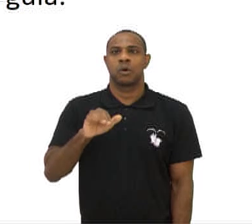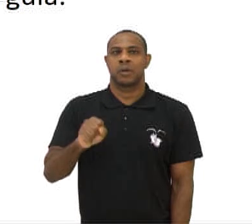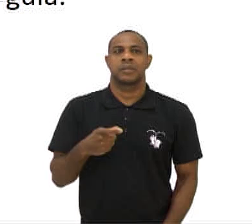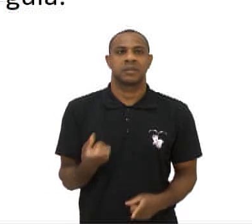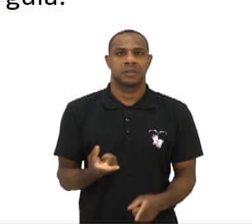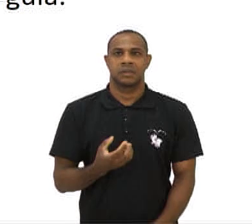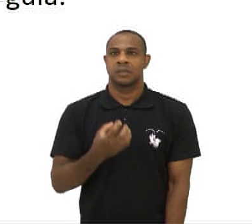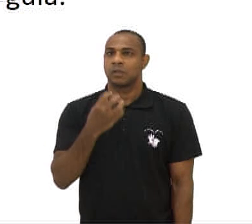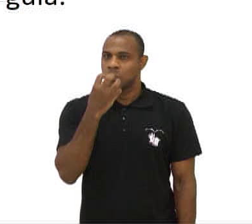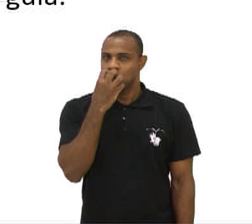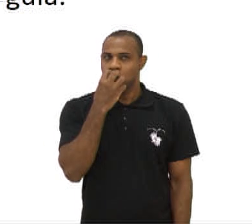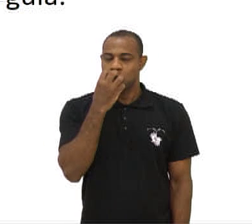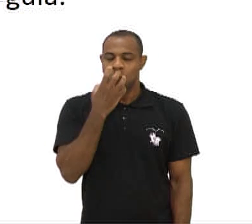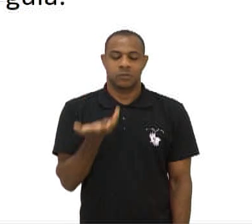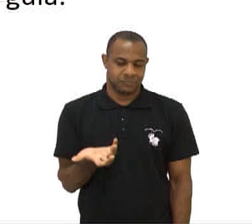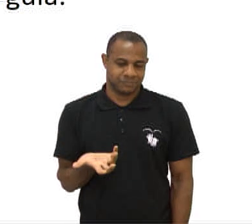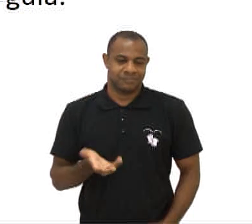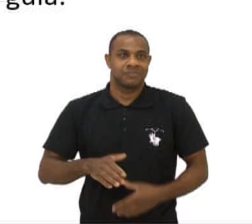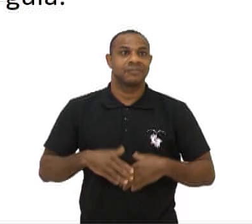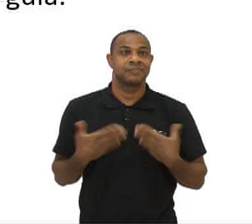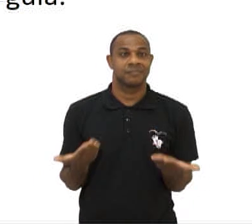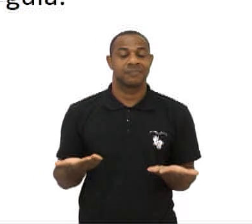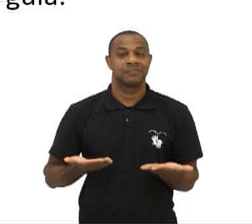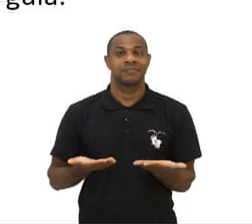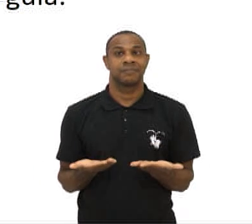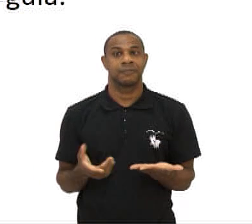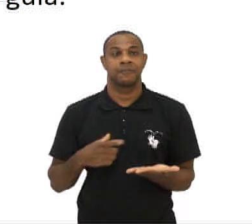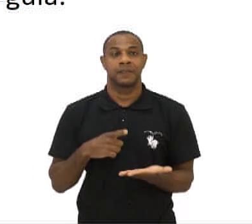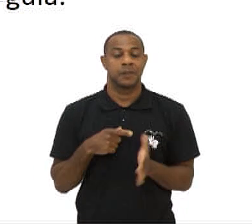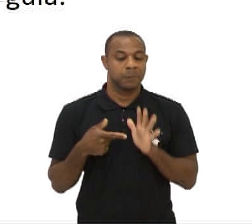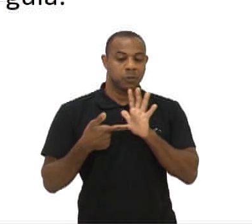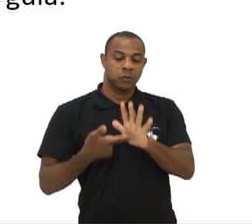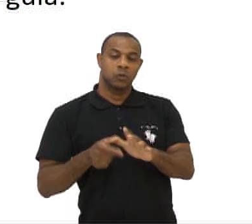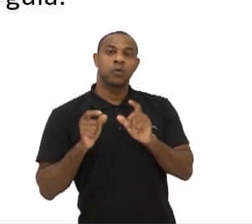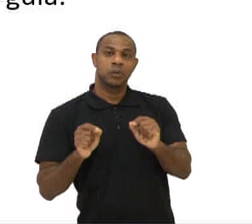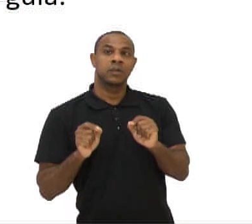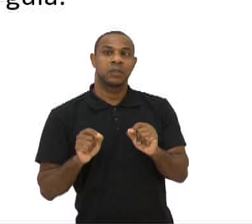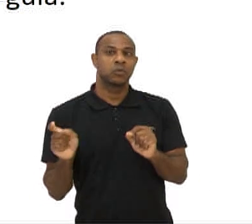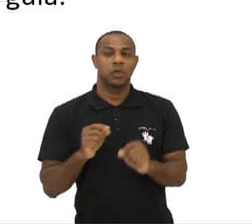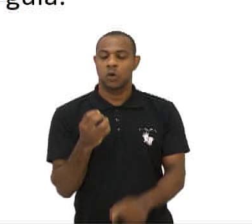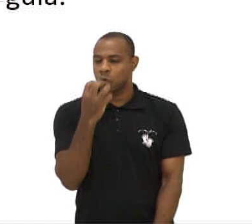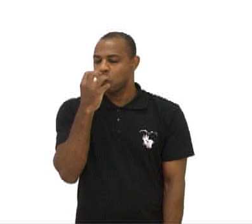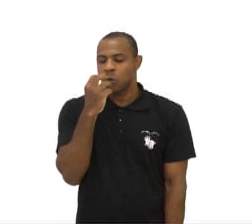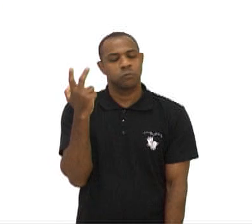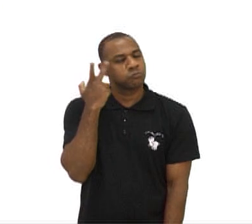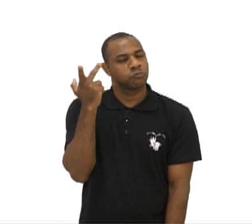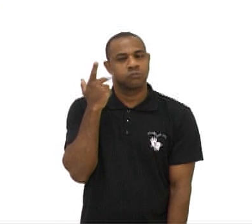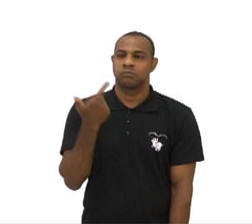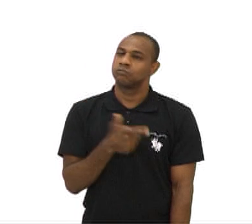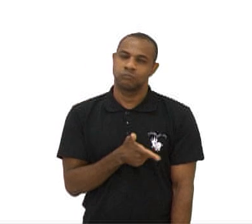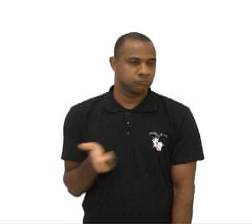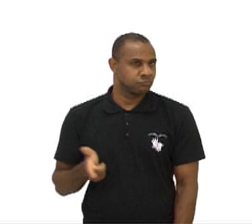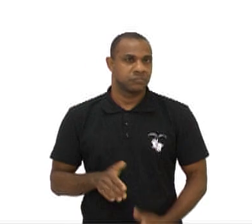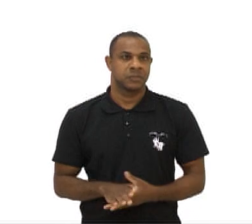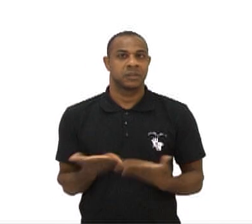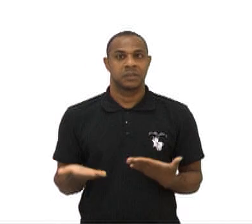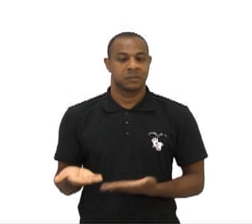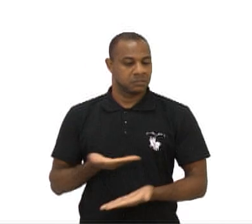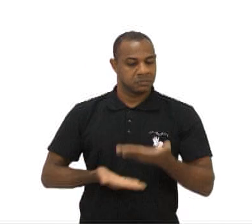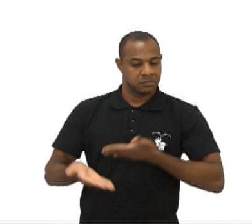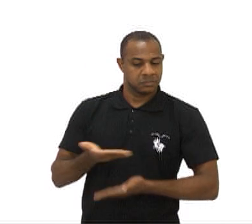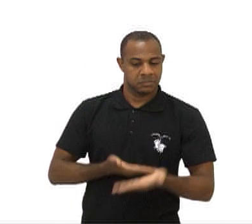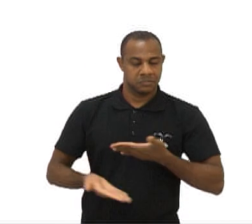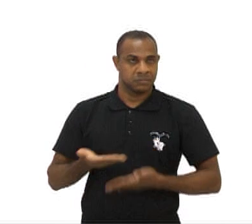raças Labrador e Golden Retriever, revelou não ser um cachorro comum. A relação